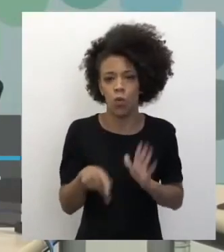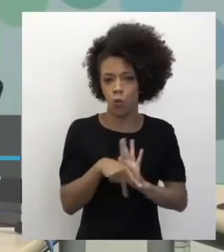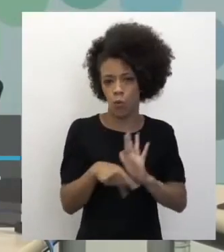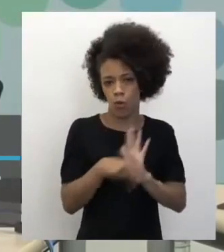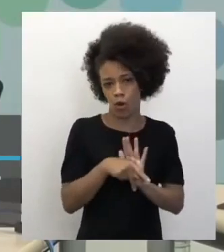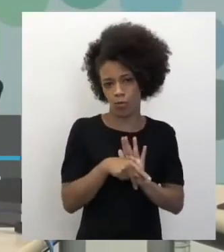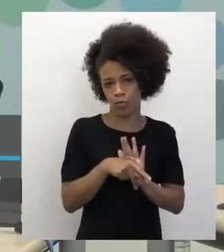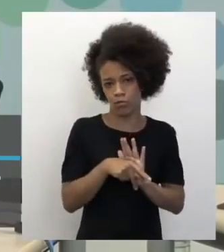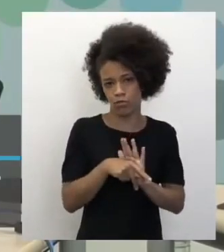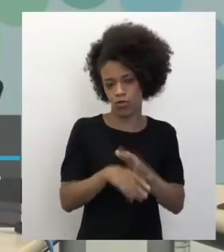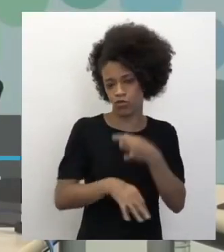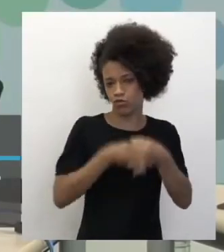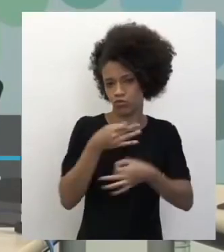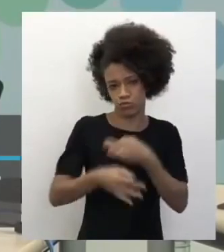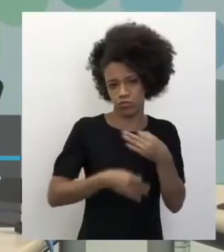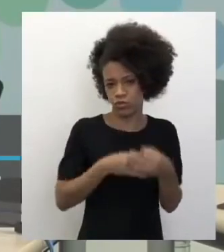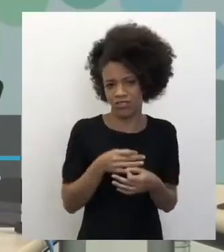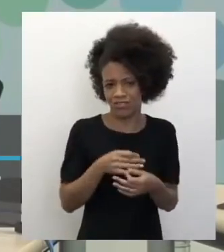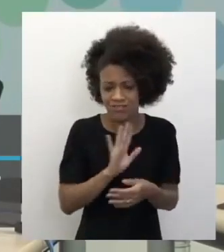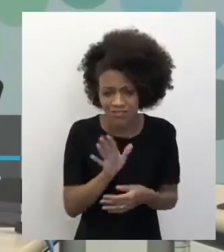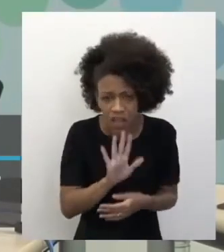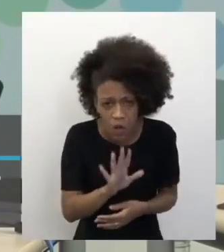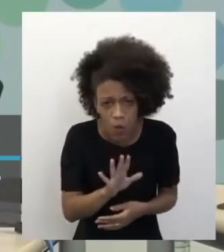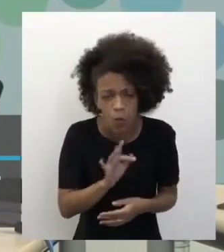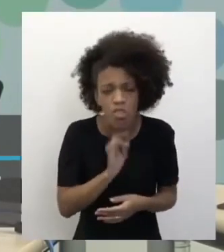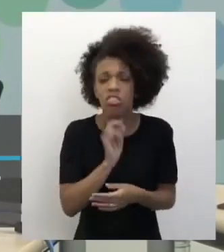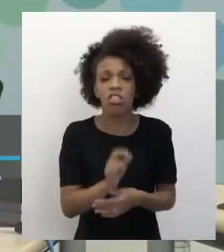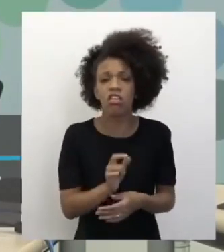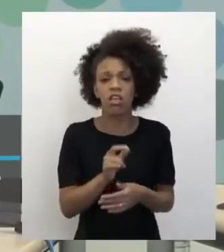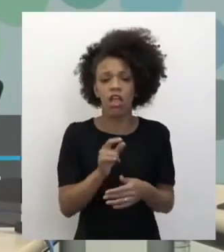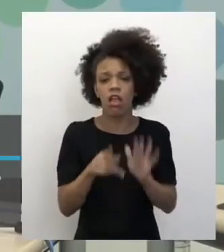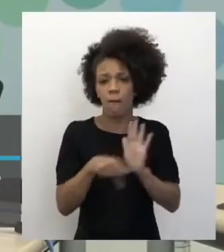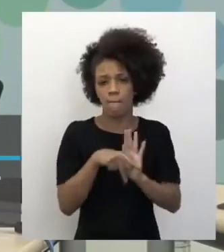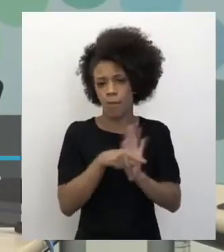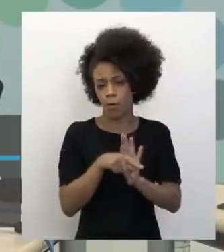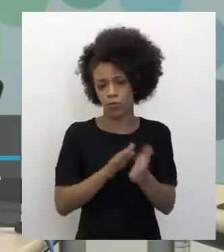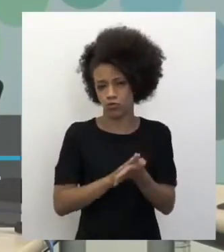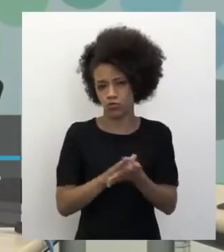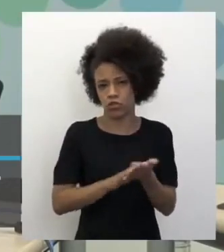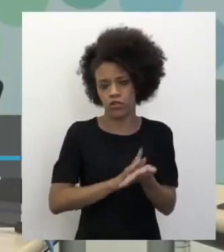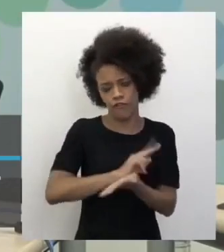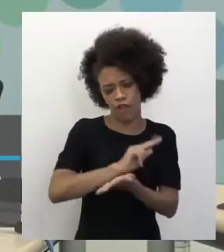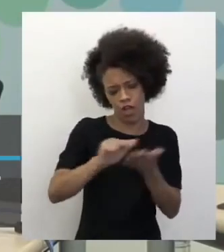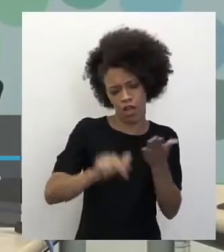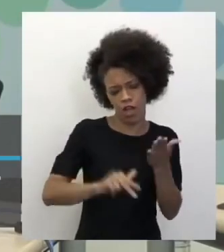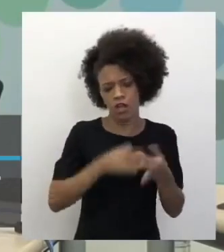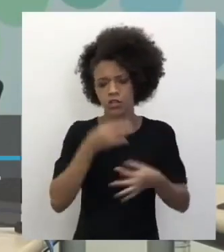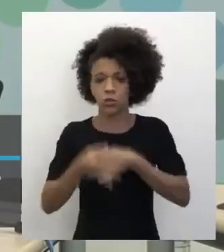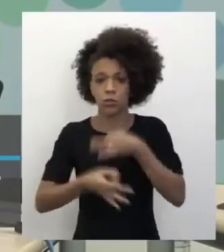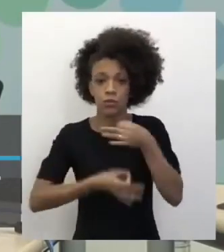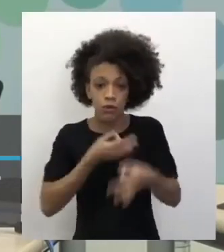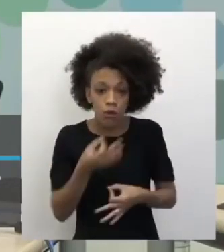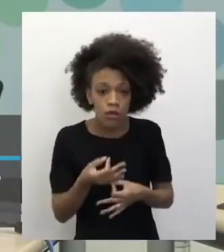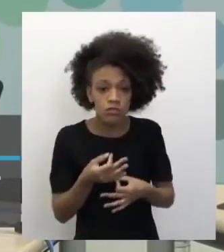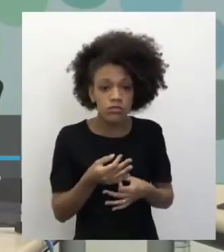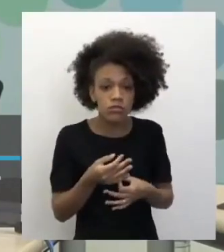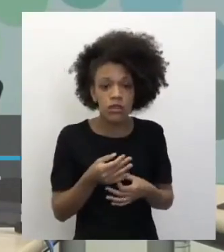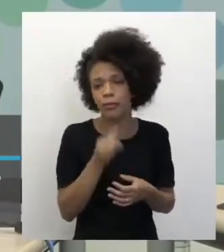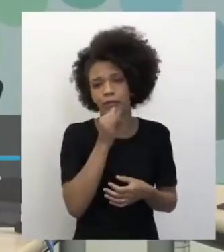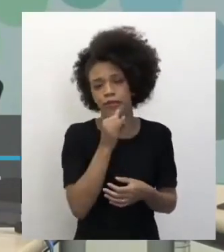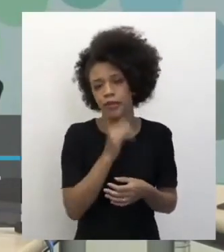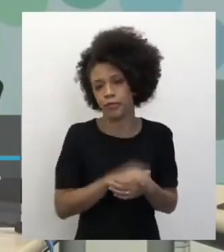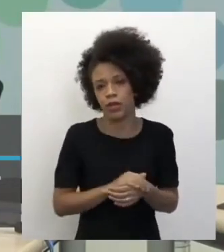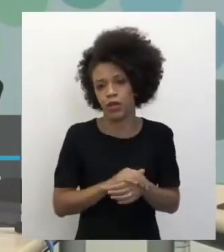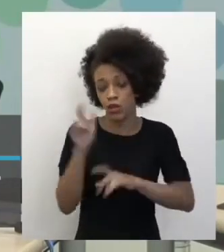discurso. Não tem. Ninguém é dono de nada, né? Então, são vários os discursos, certo? São várias as pessoas que estão, por exemplo, na